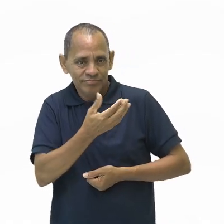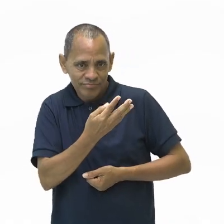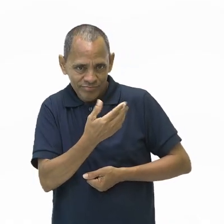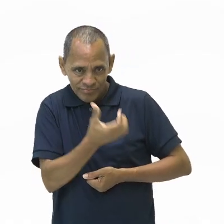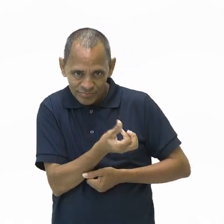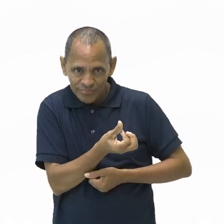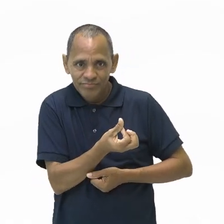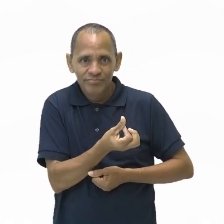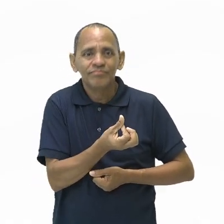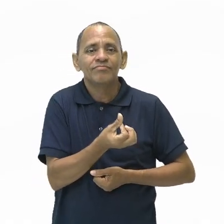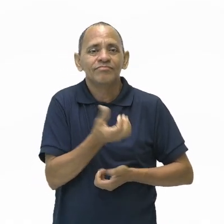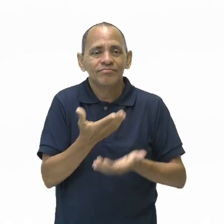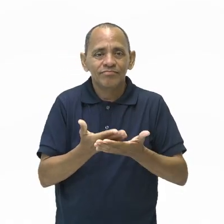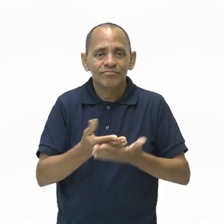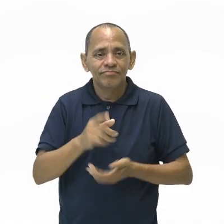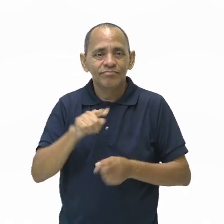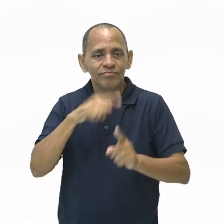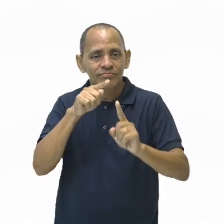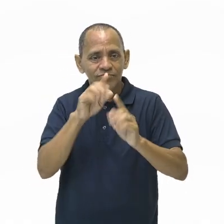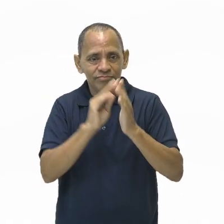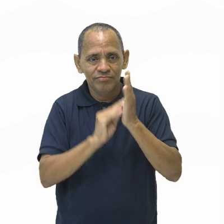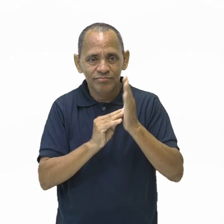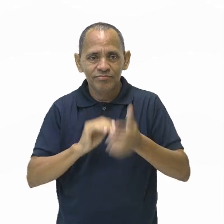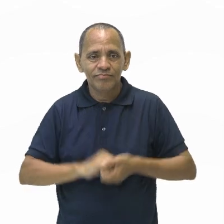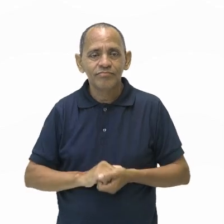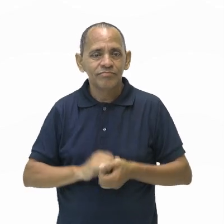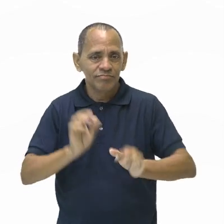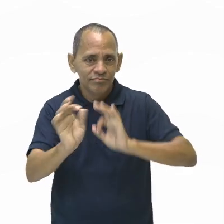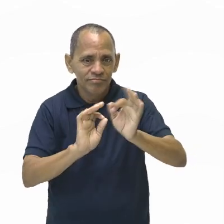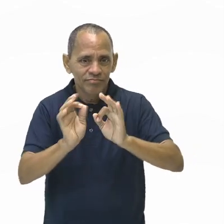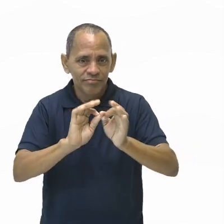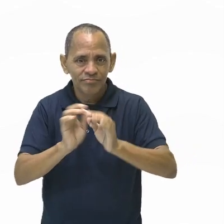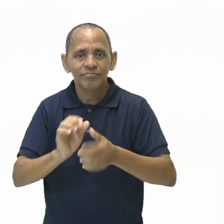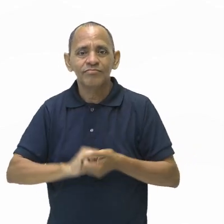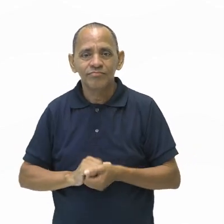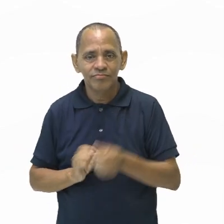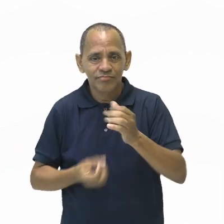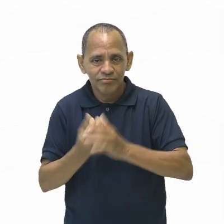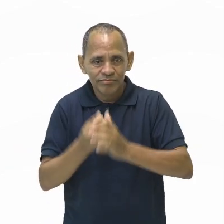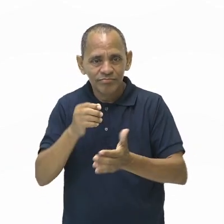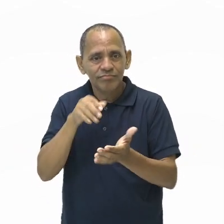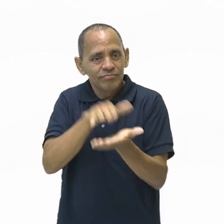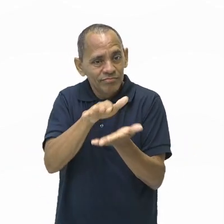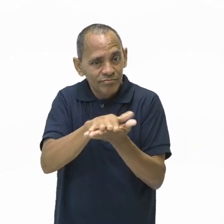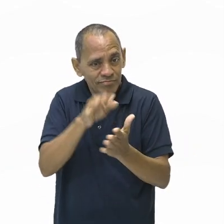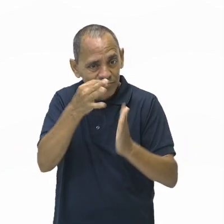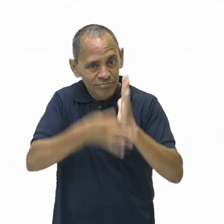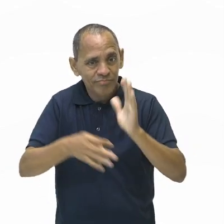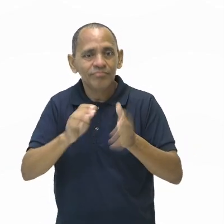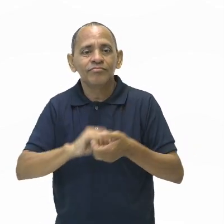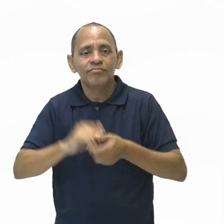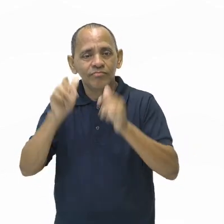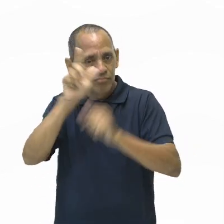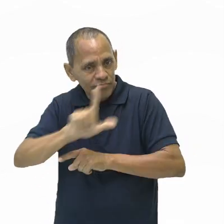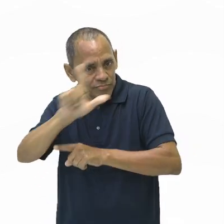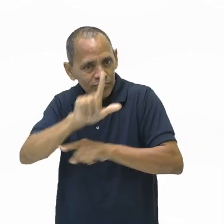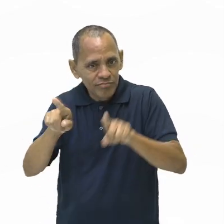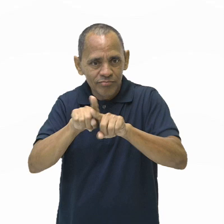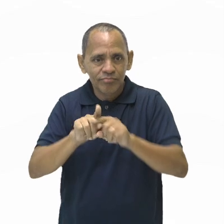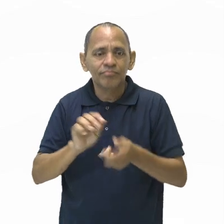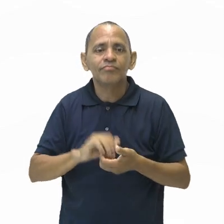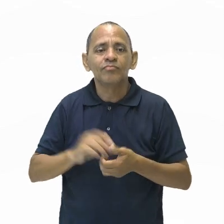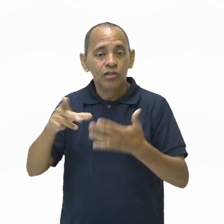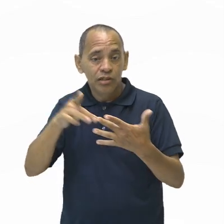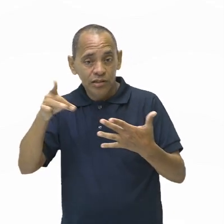comigo. Objeto de conhecimento, planejamento e produção de textos literários, jornalísticos, orais e multissemióticos,